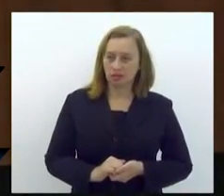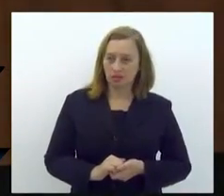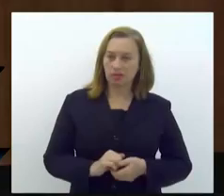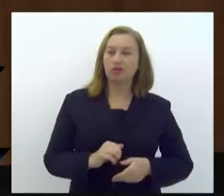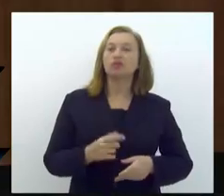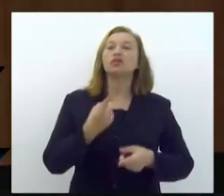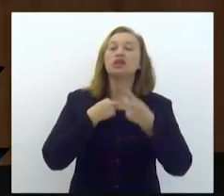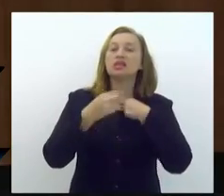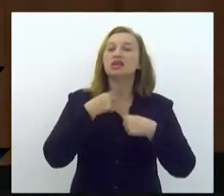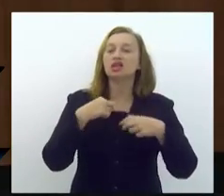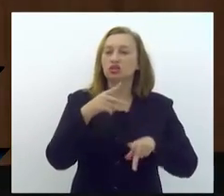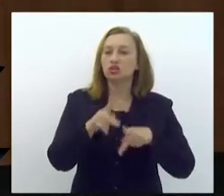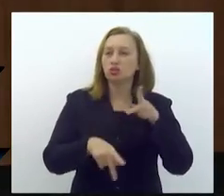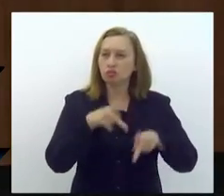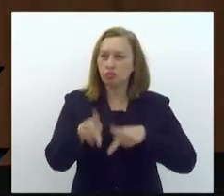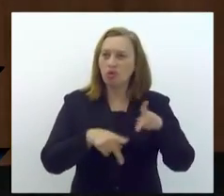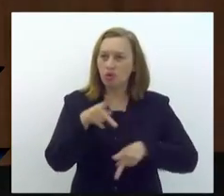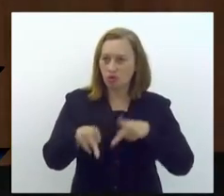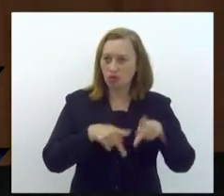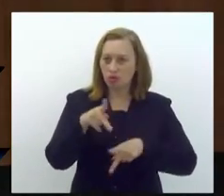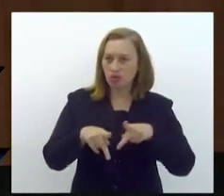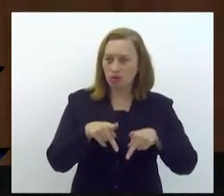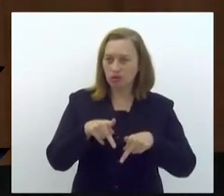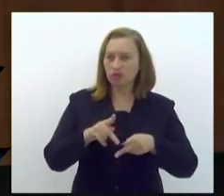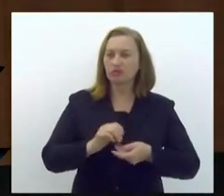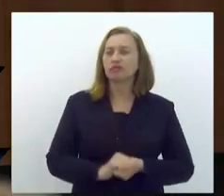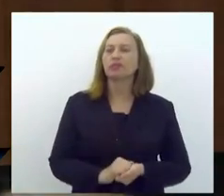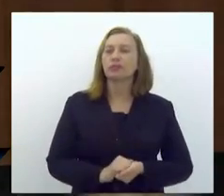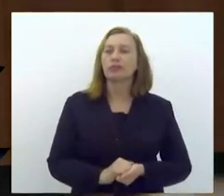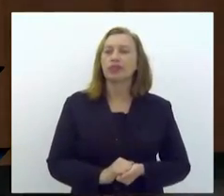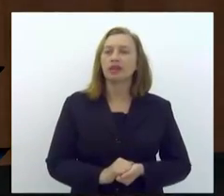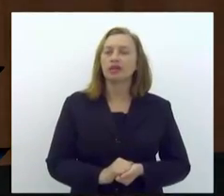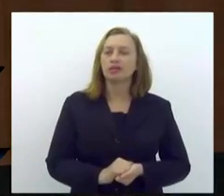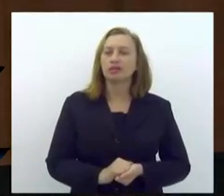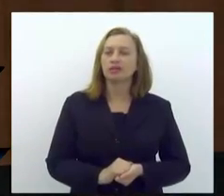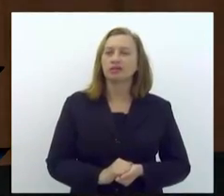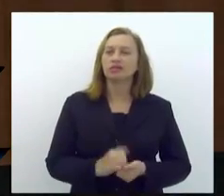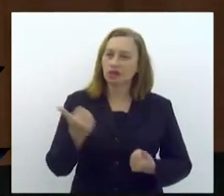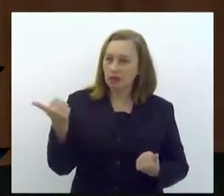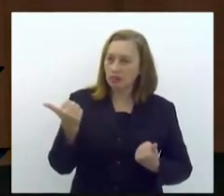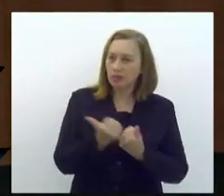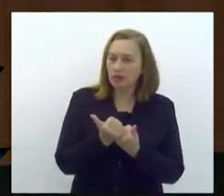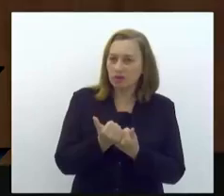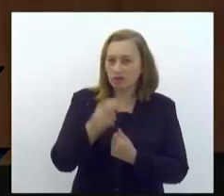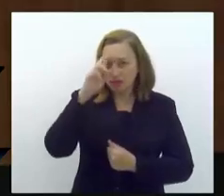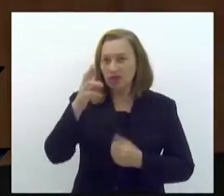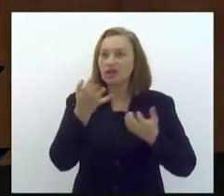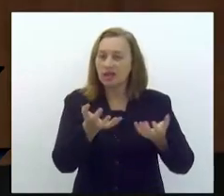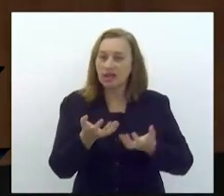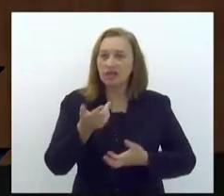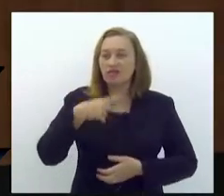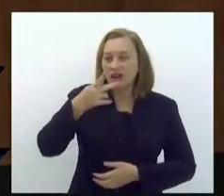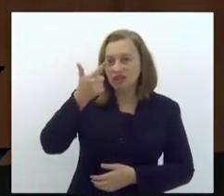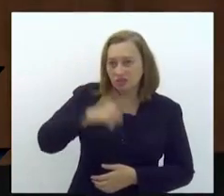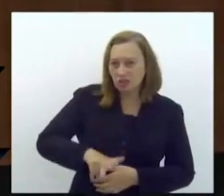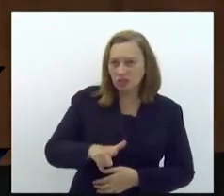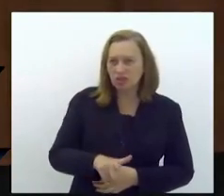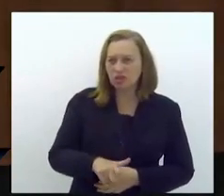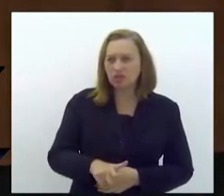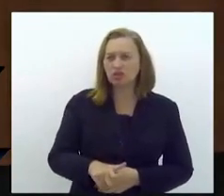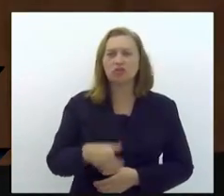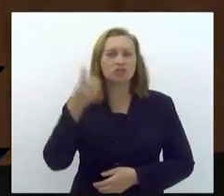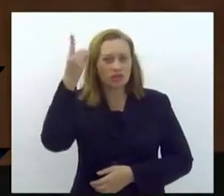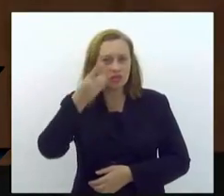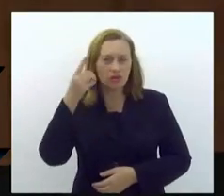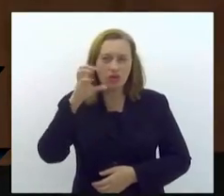Popular cuja ferramenta é o vosso mandato Estamos contigo e queria dizer mais uma vez Deputado Antônio de Paula